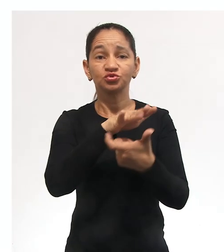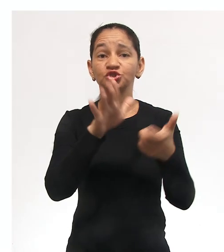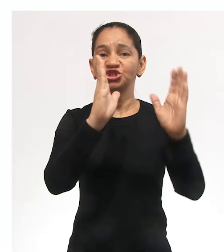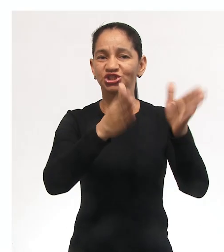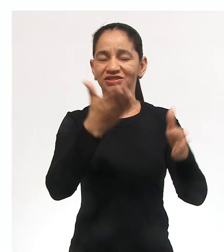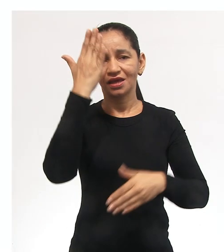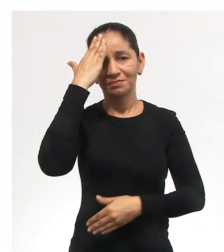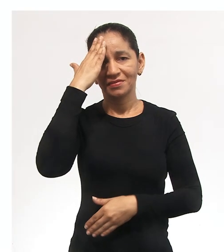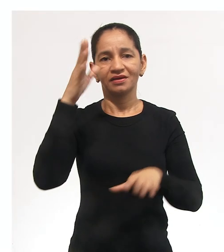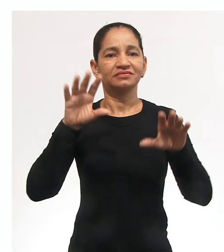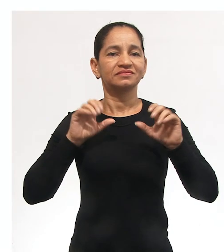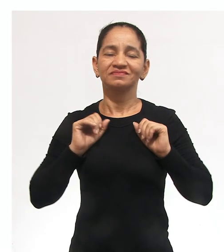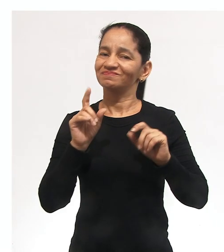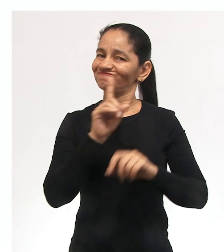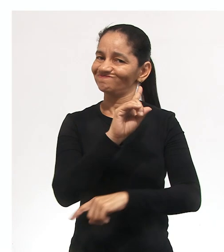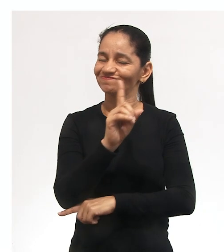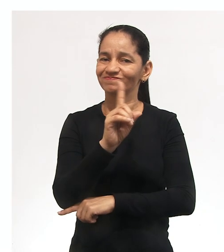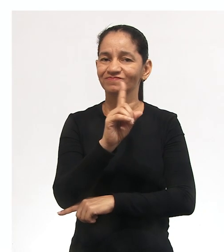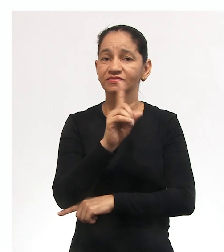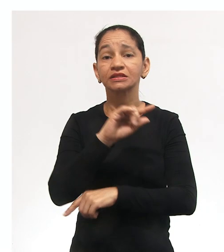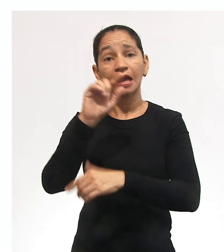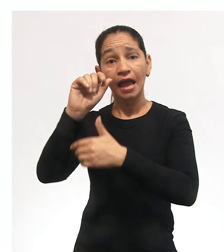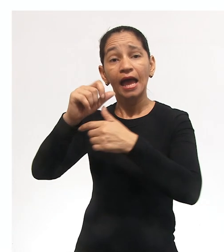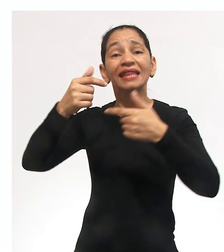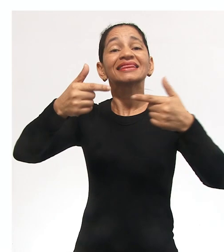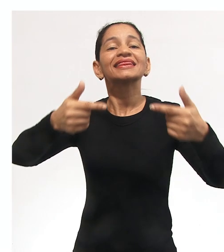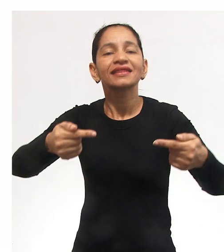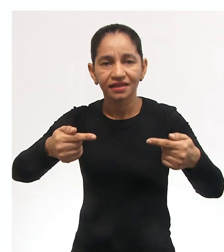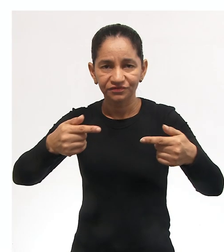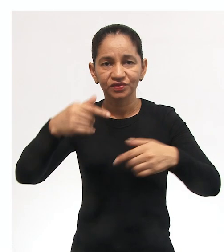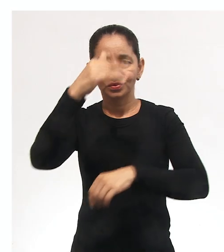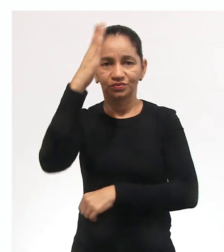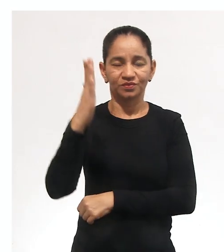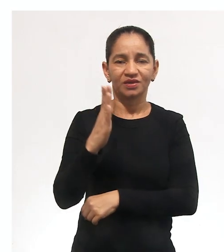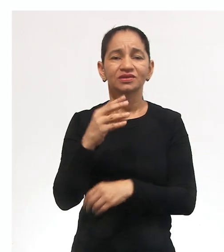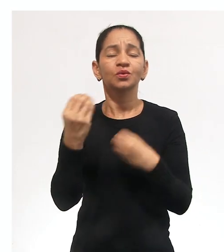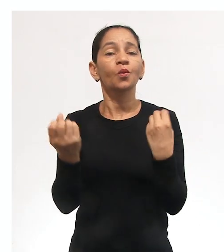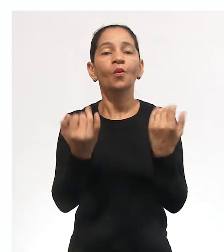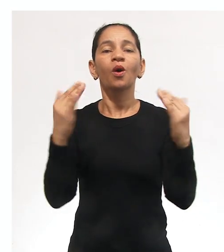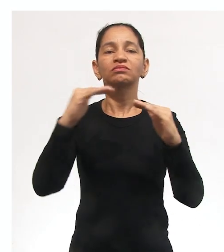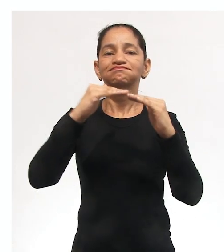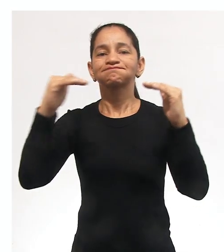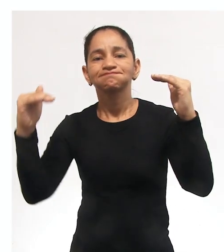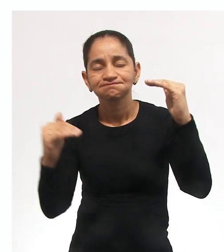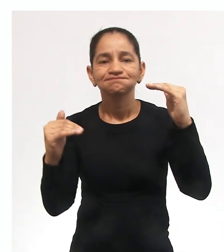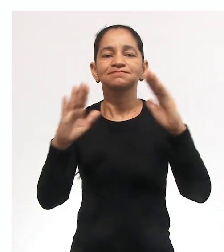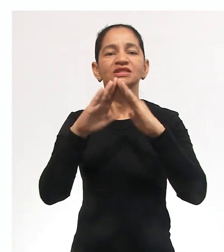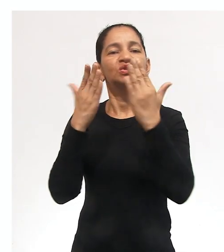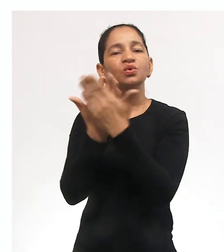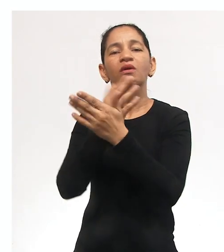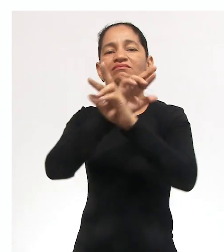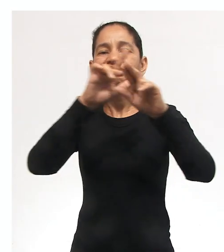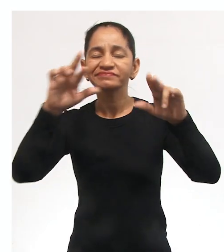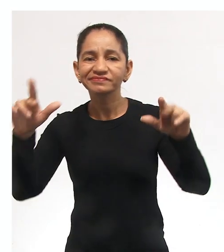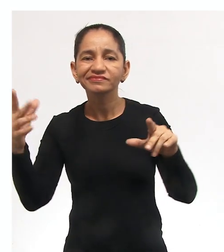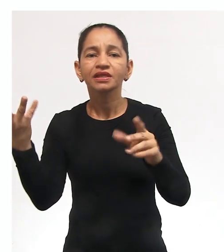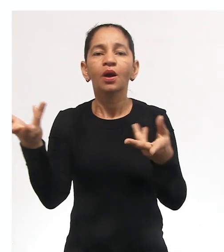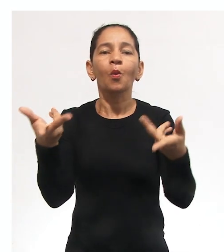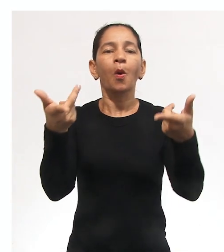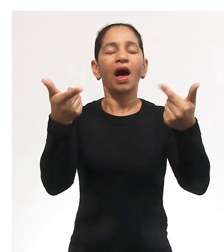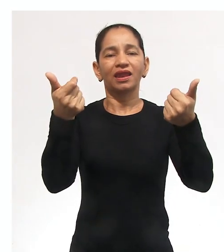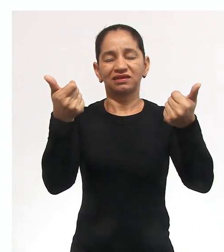letrada. Desafios na alfabetização e no letramento no Brasil. Desigualdade